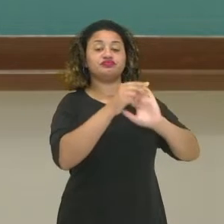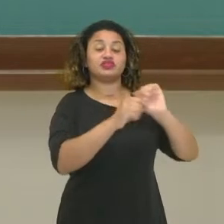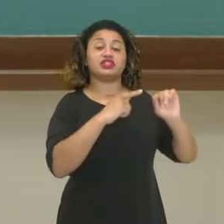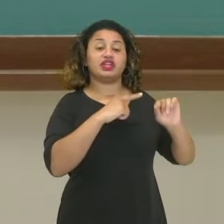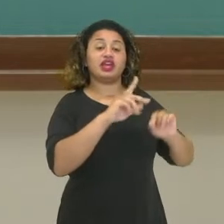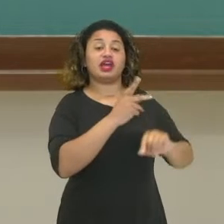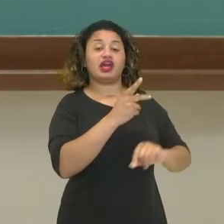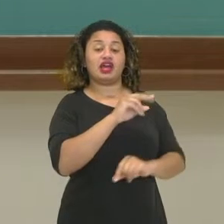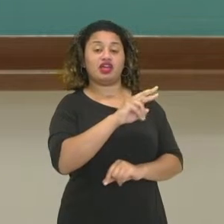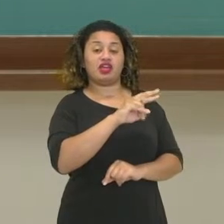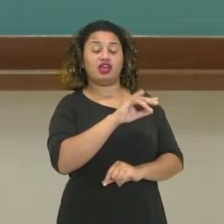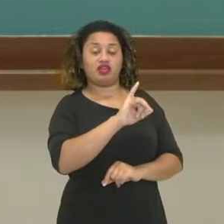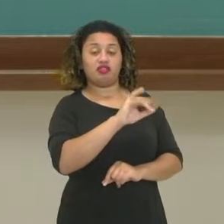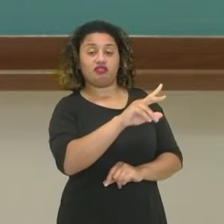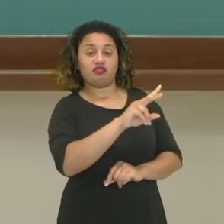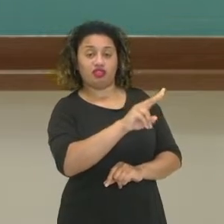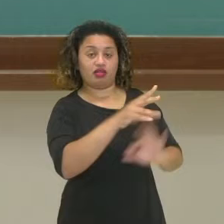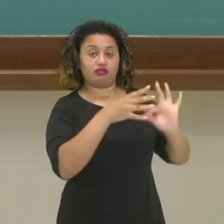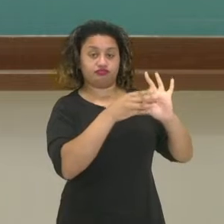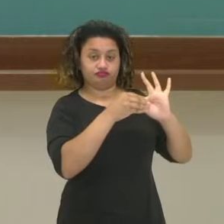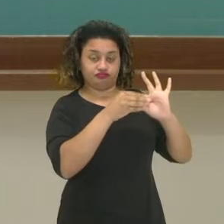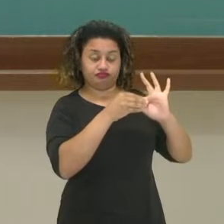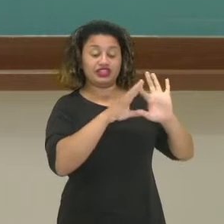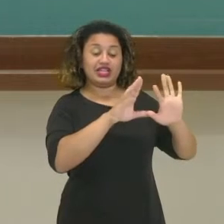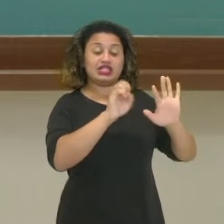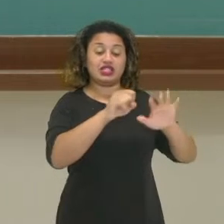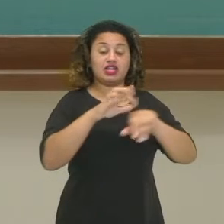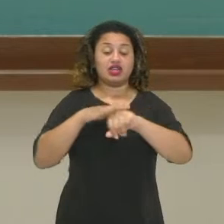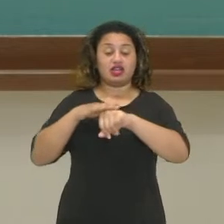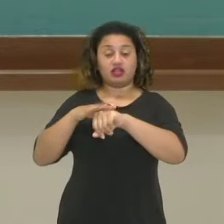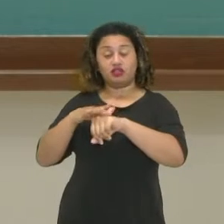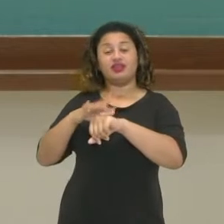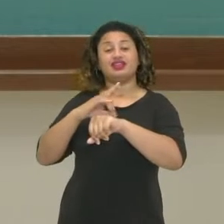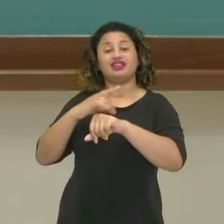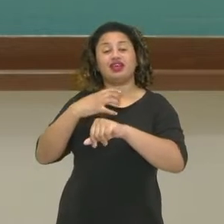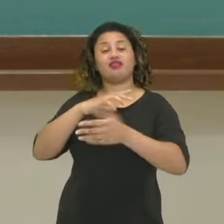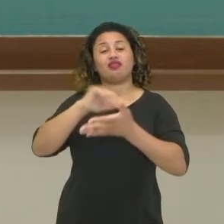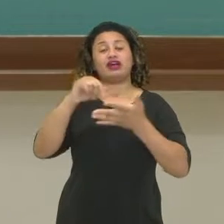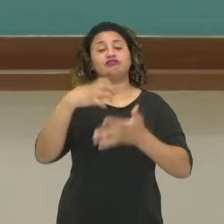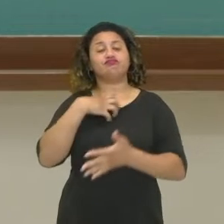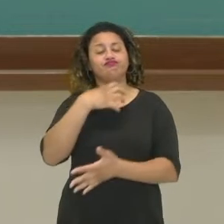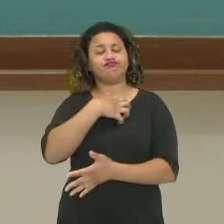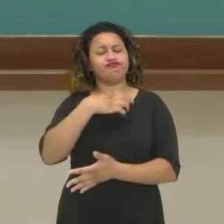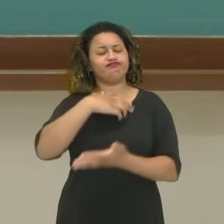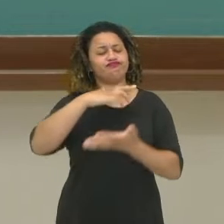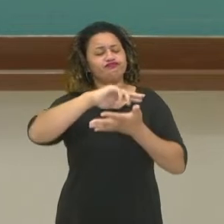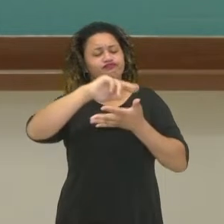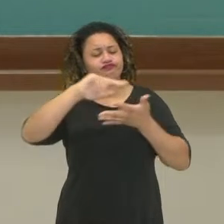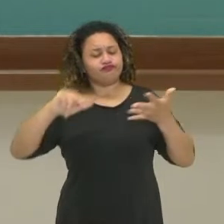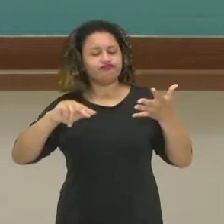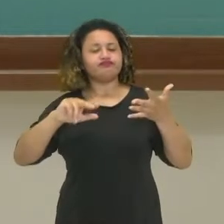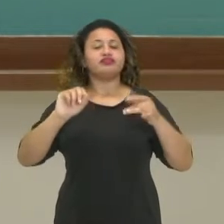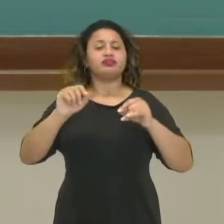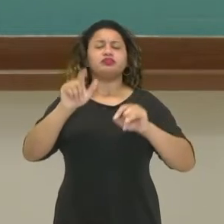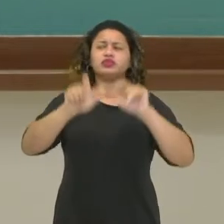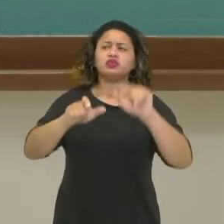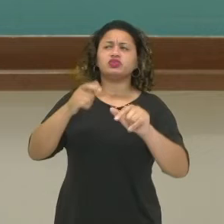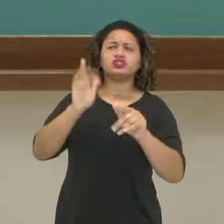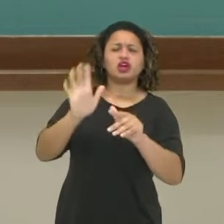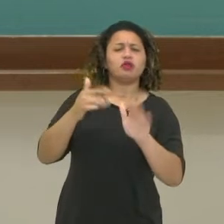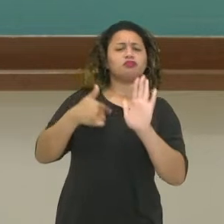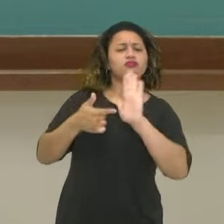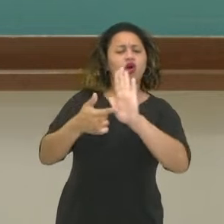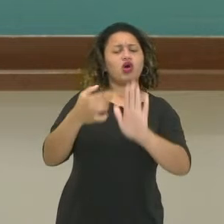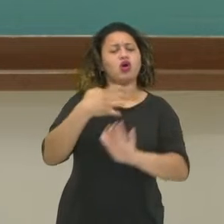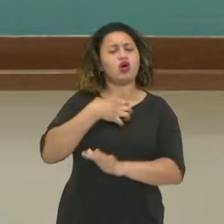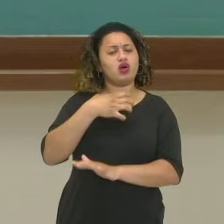HIV. Quando a doença é um conjunto de sinais e sintomas. Então, quando a pessoa está com esses sinais e os sintomas,